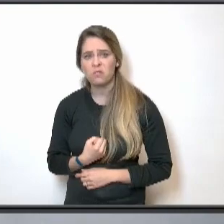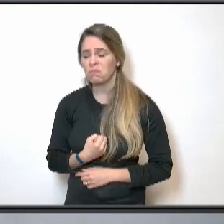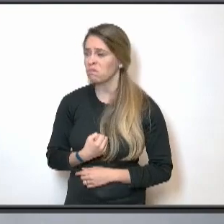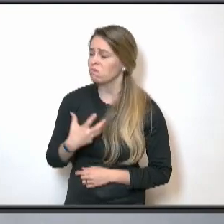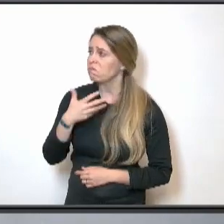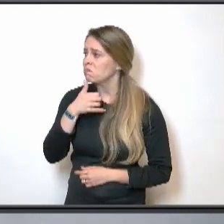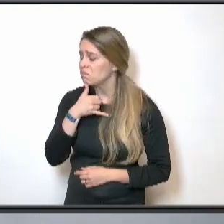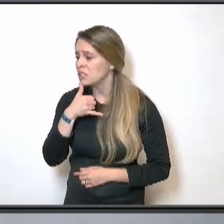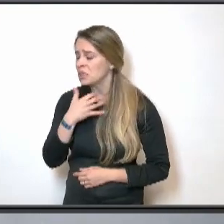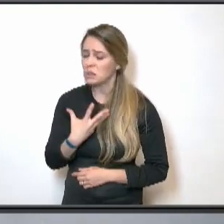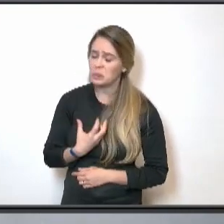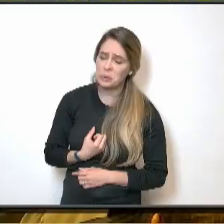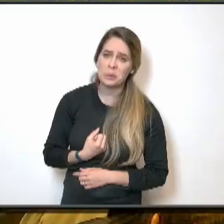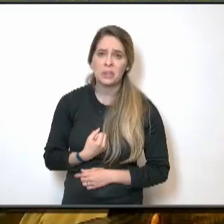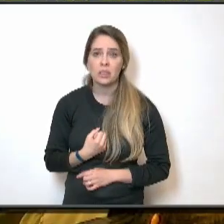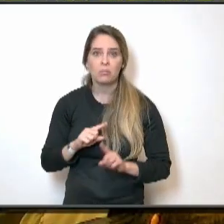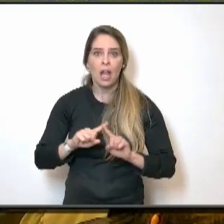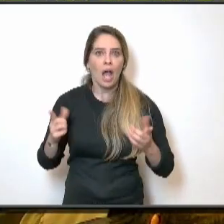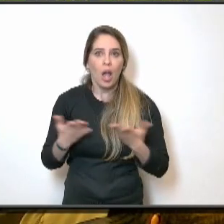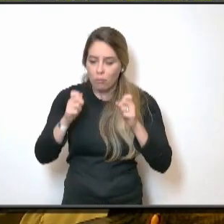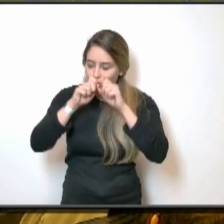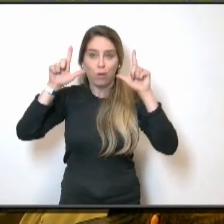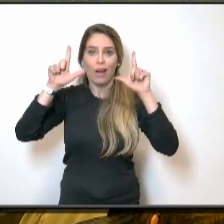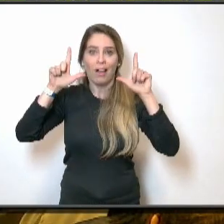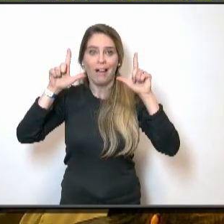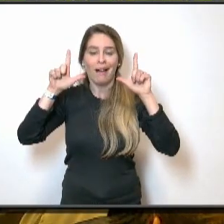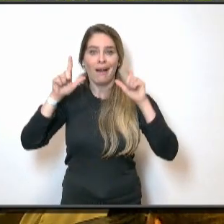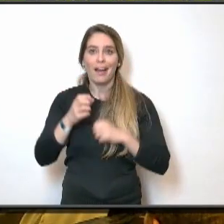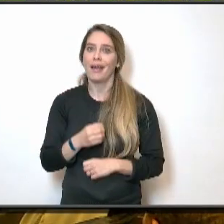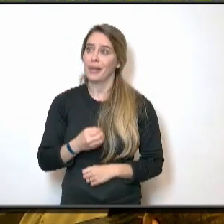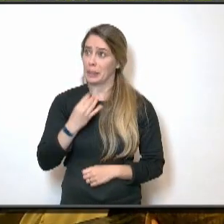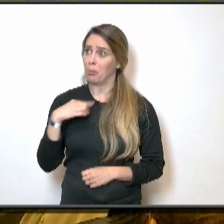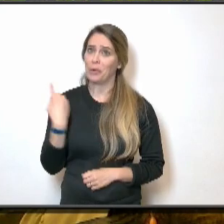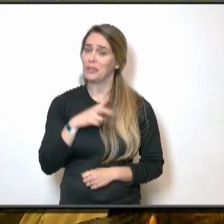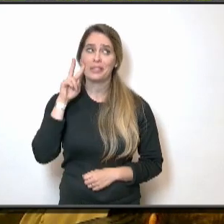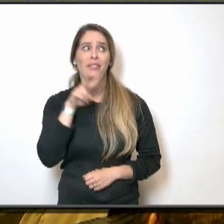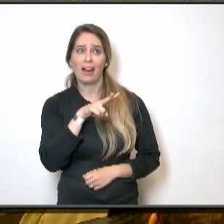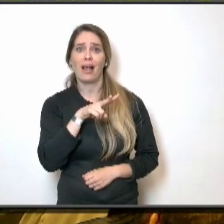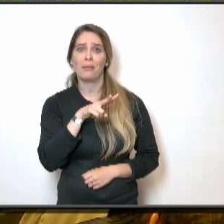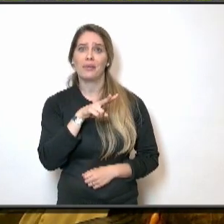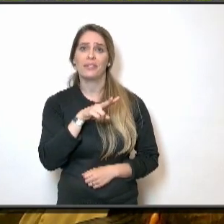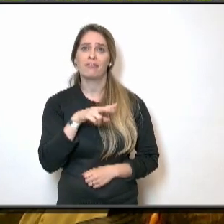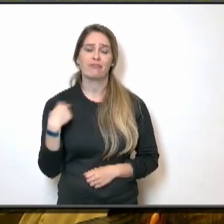ridícula. Graças a Deus nós estávamos lá para ver Pedro. Joga, se cinge, joga uma capa